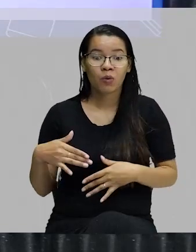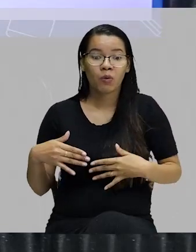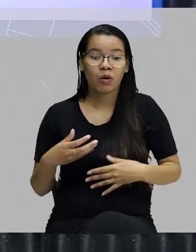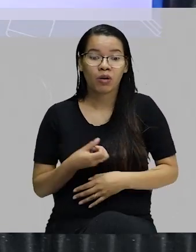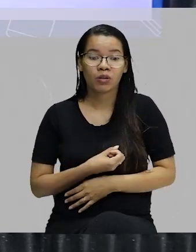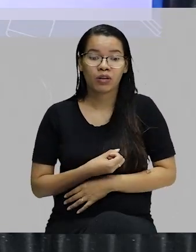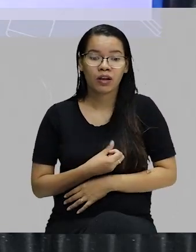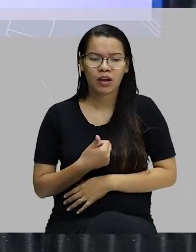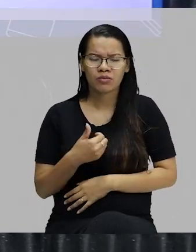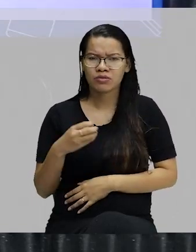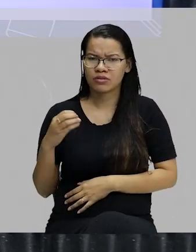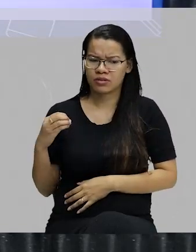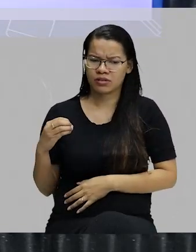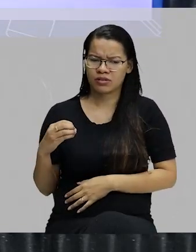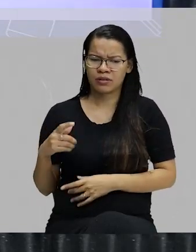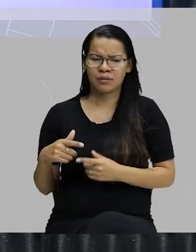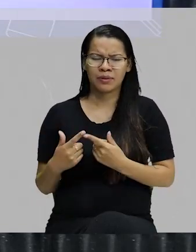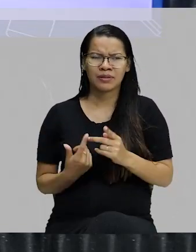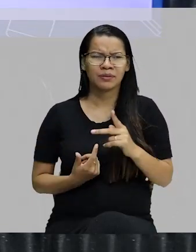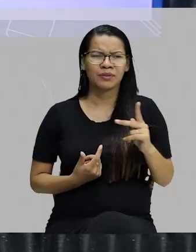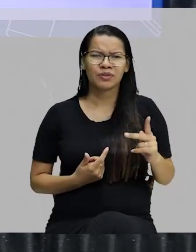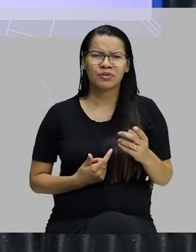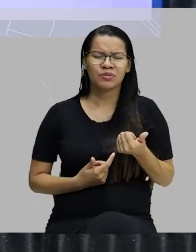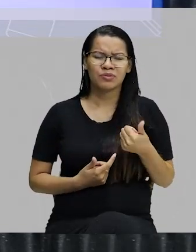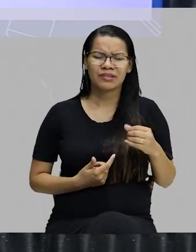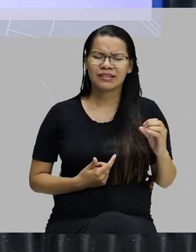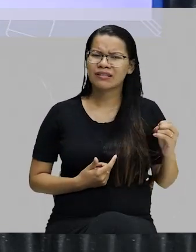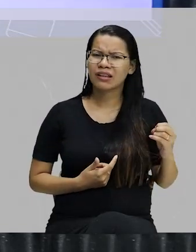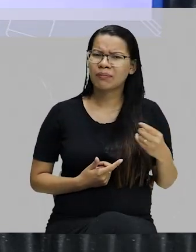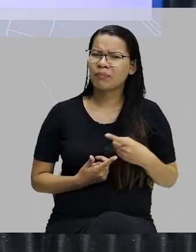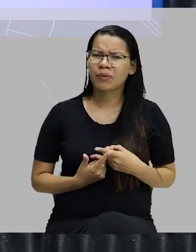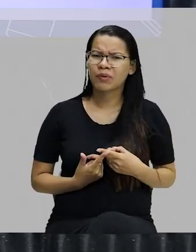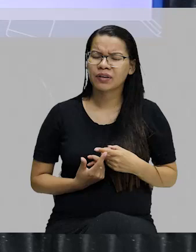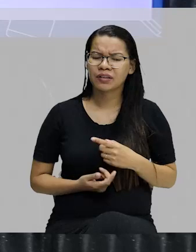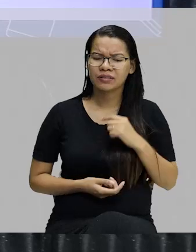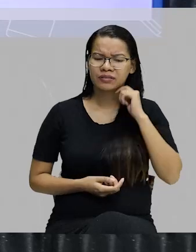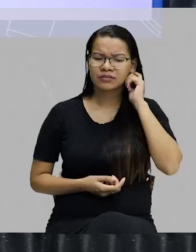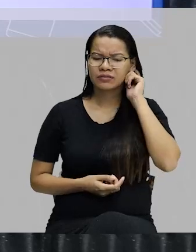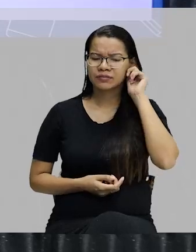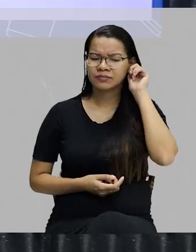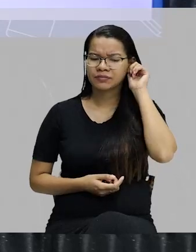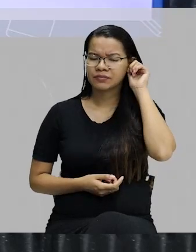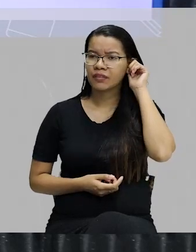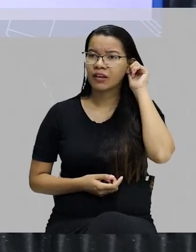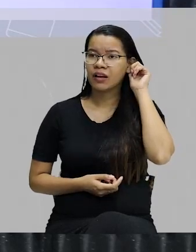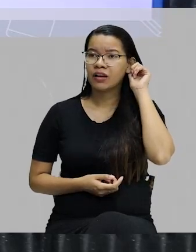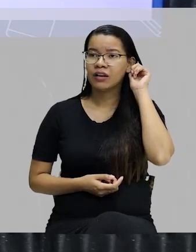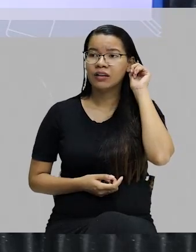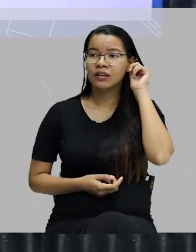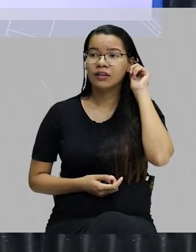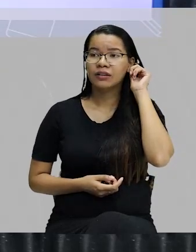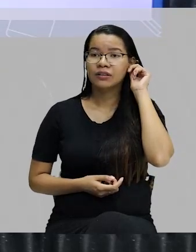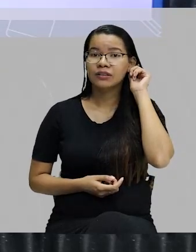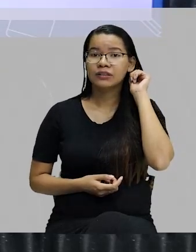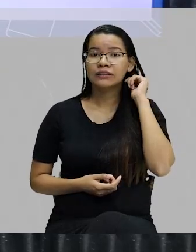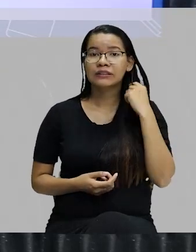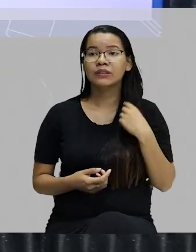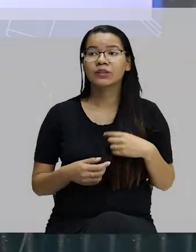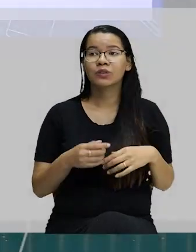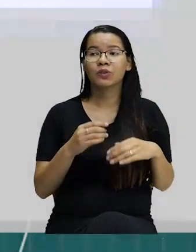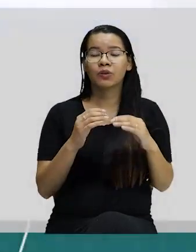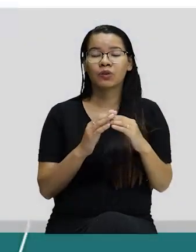número. É o 100. Renata, por que o 100? Ora, quadrado de números pares. Ou